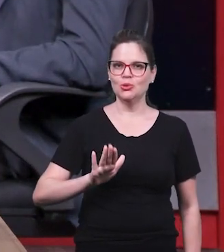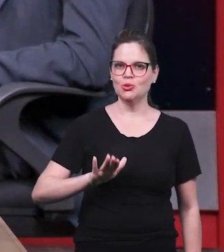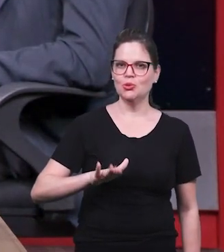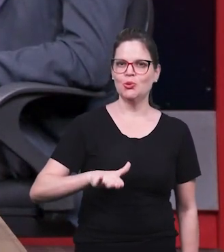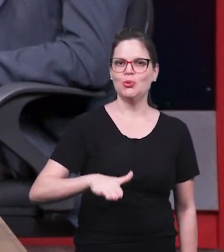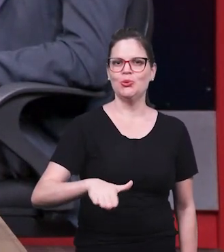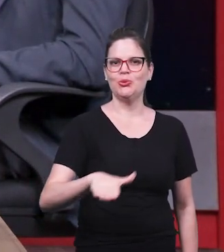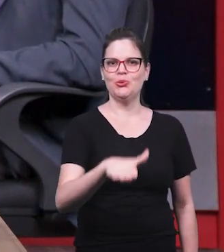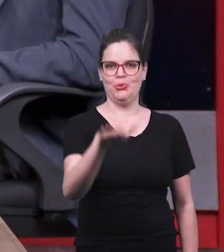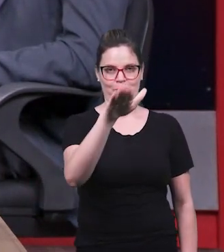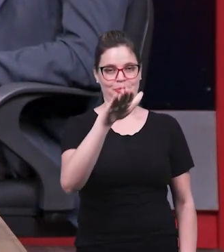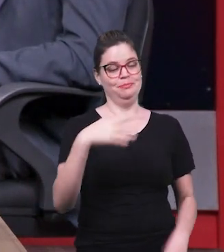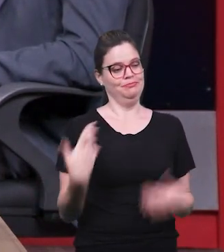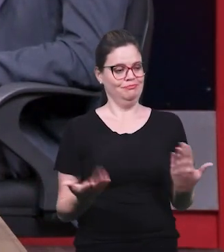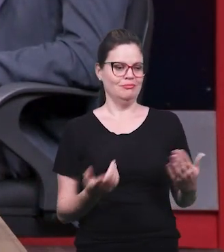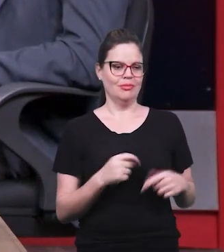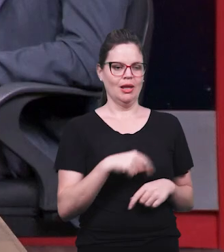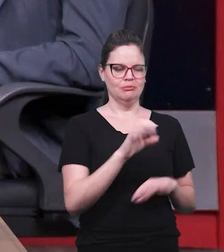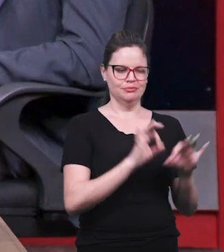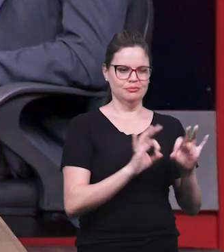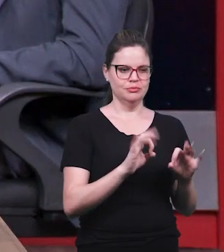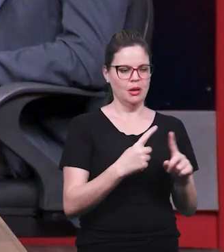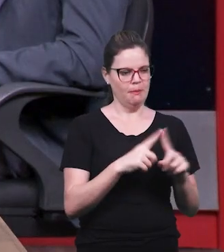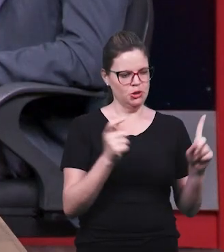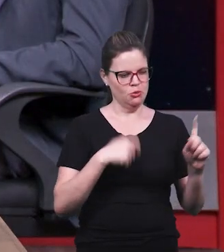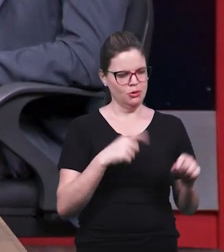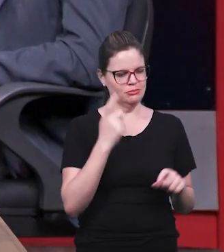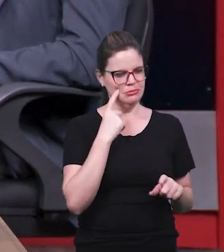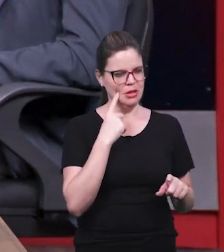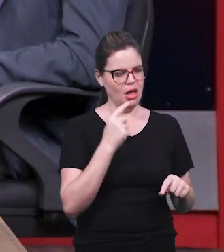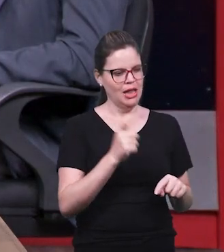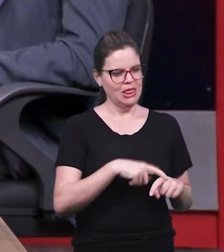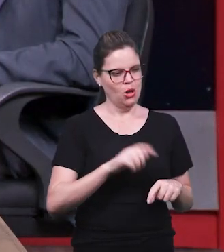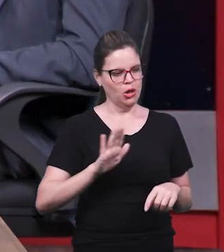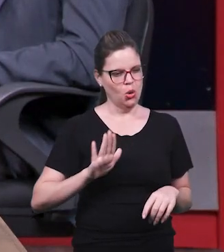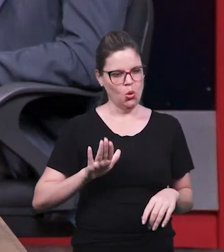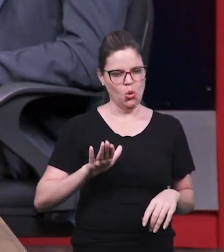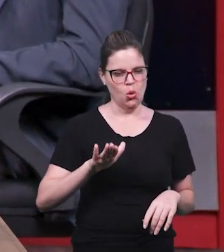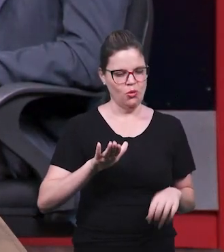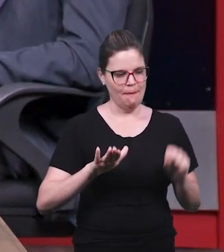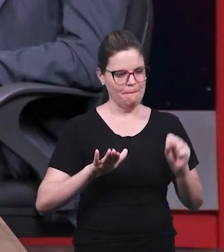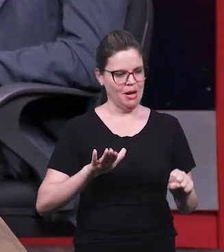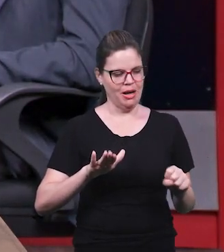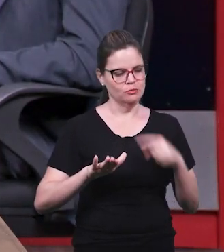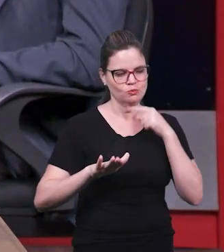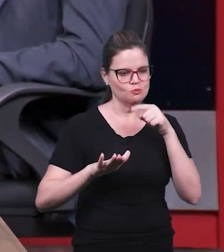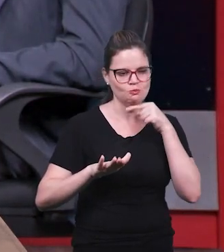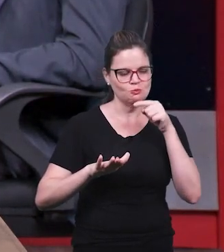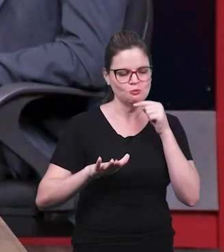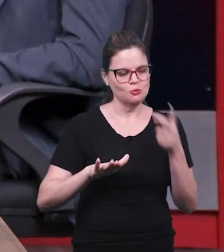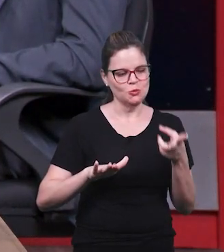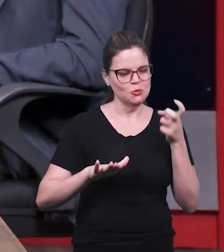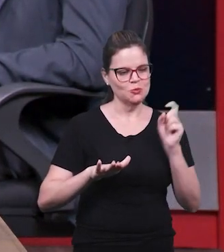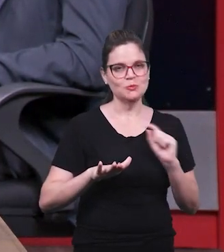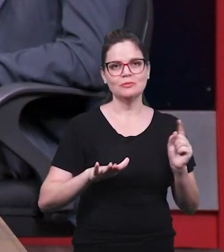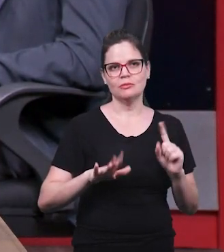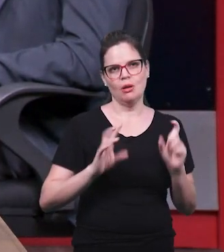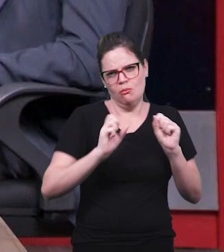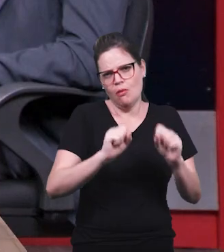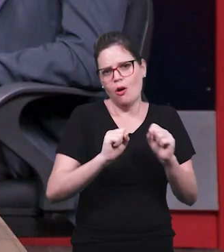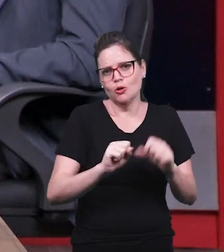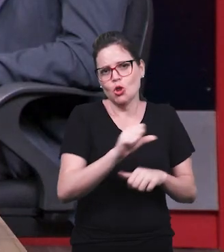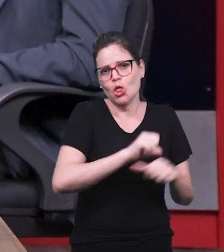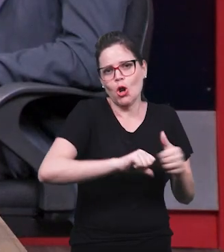programação comum. Mas eu posso mudar lá, não, quando apertar o acelerador, o carro não vai andar. Não vai reconhecer o acelerador. Isso mesmo. Não é